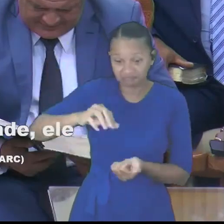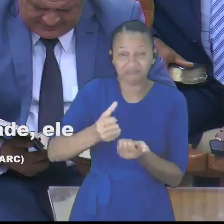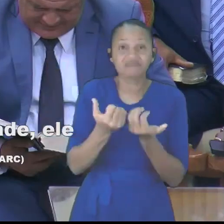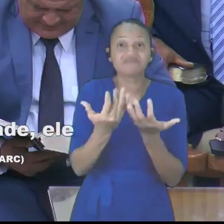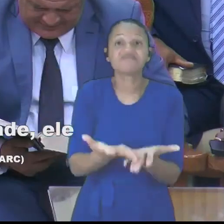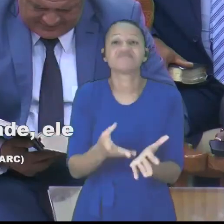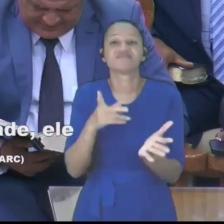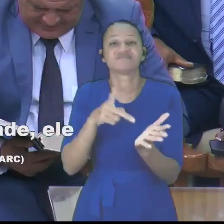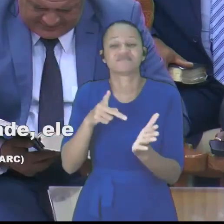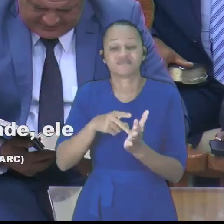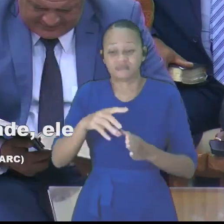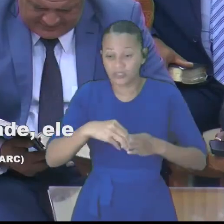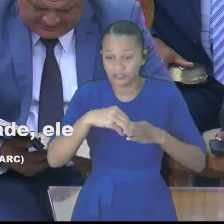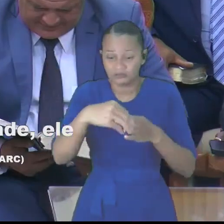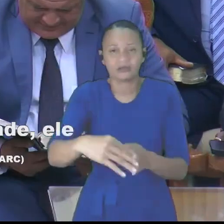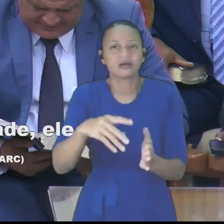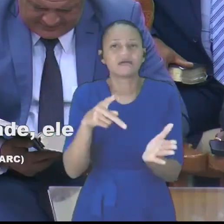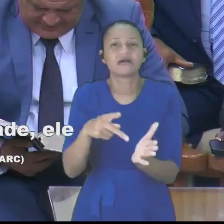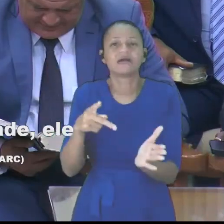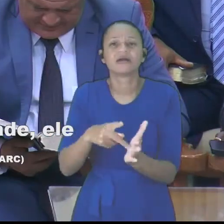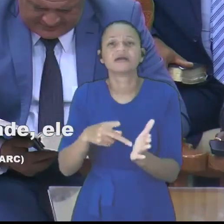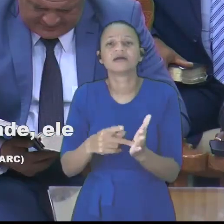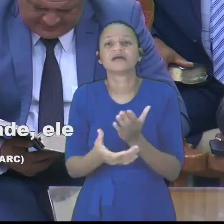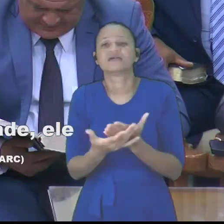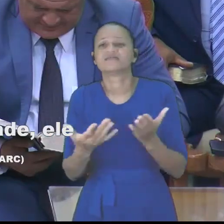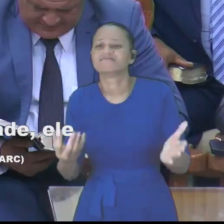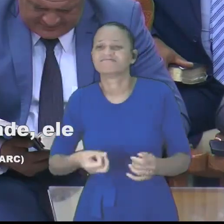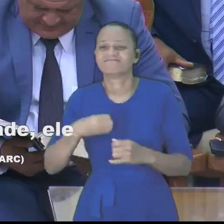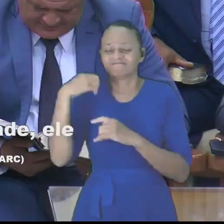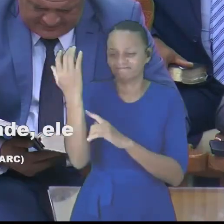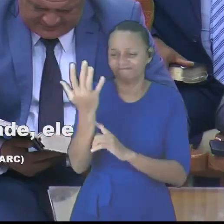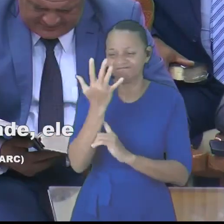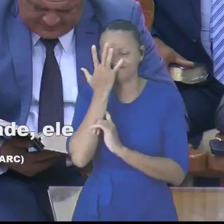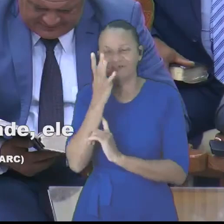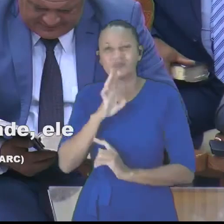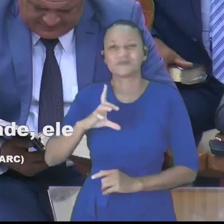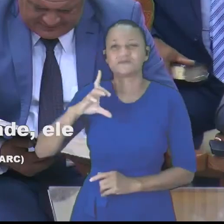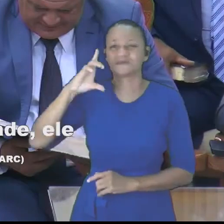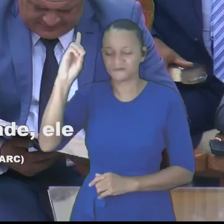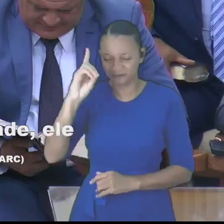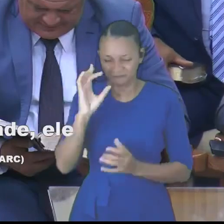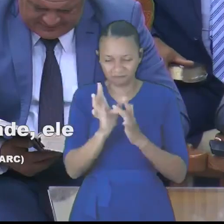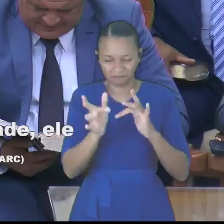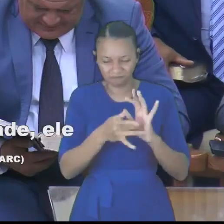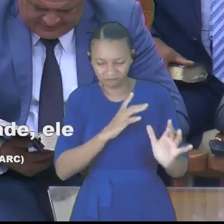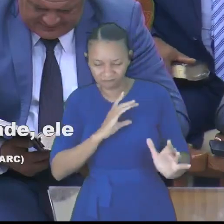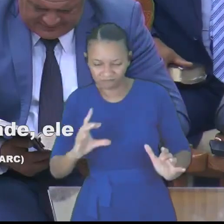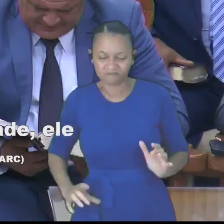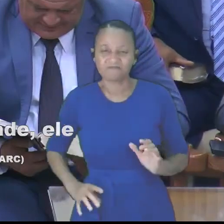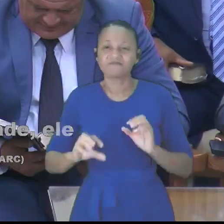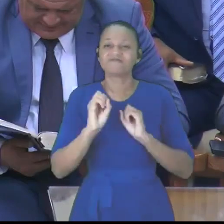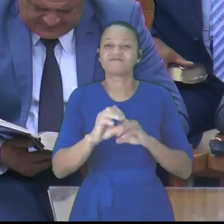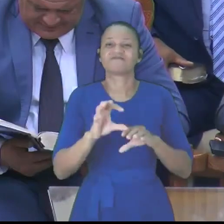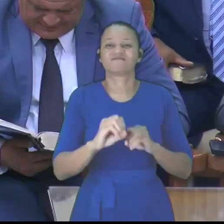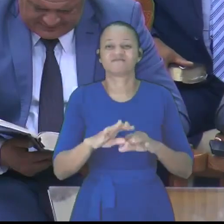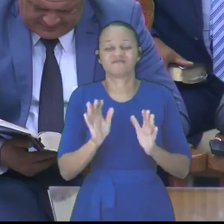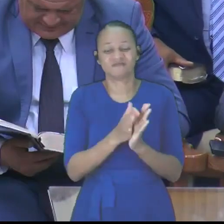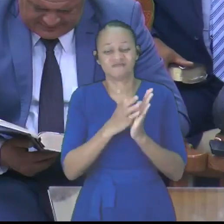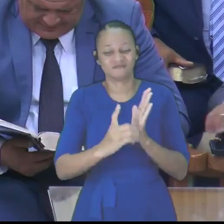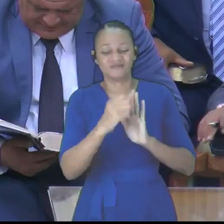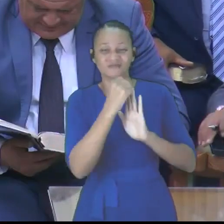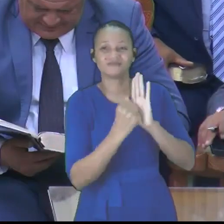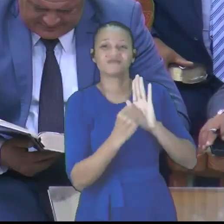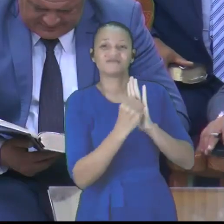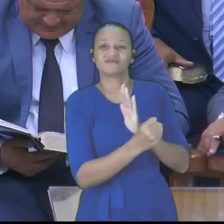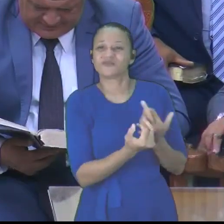Ele vem para guiar na verdade. E a verdade é revelar o que Deus e Cristo ensinaram nas Sagradas Escrituras. Segundo,